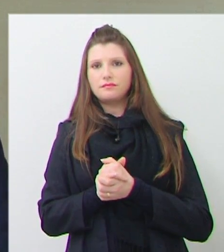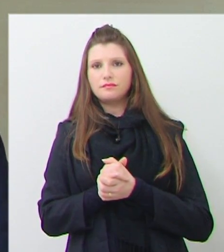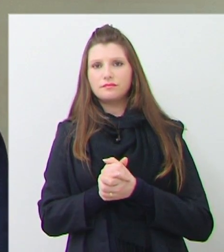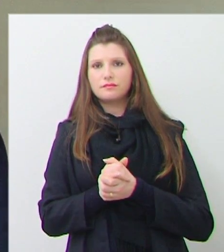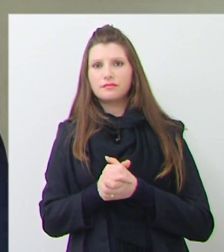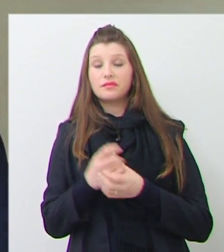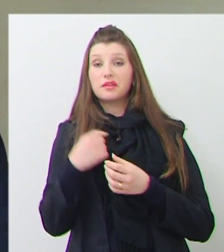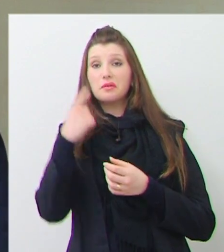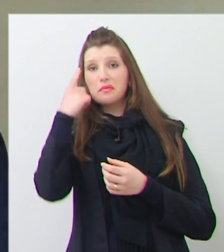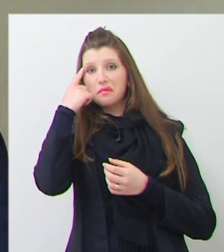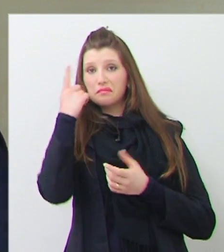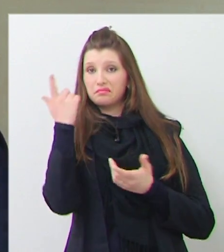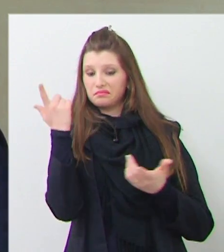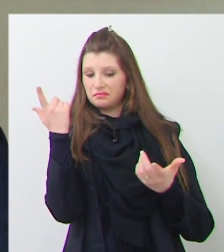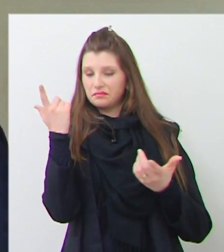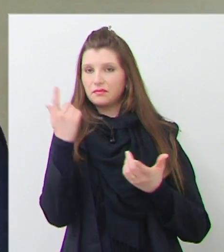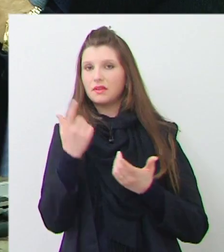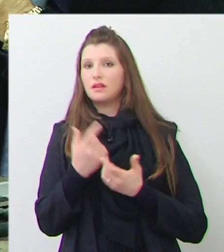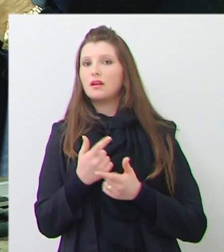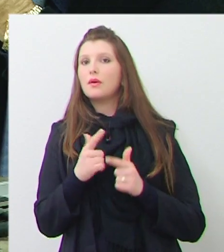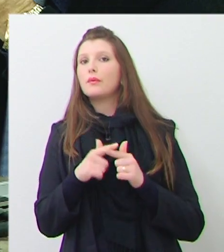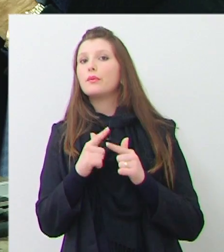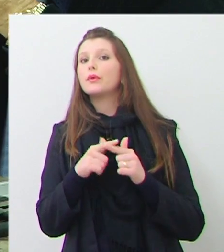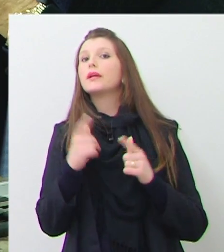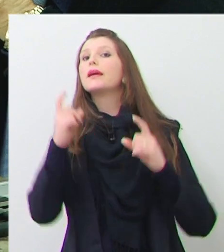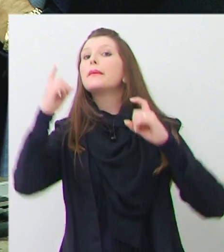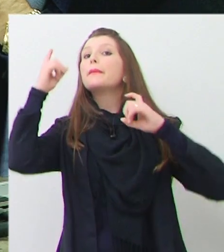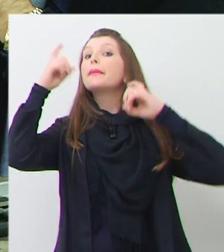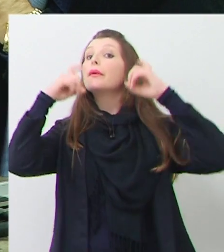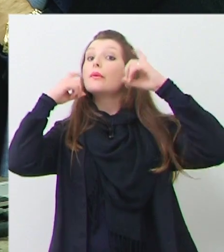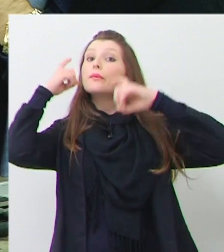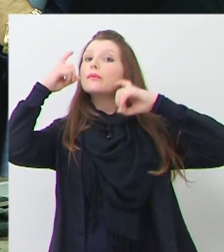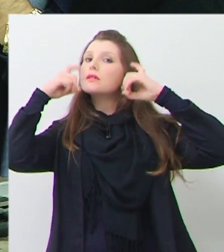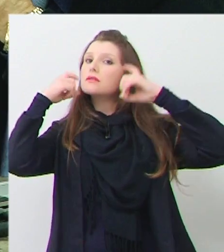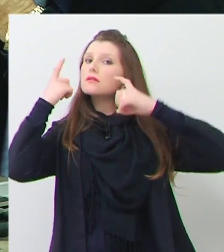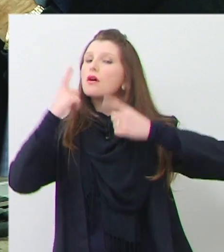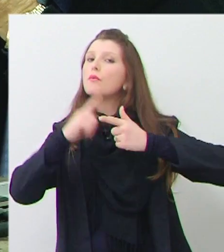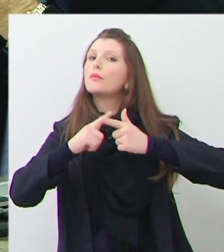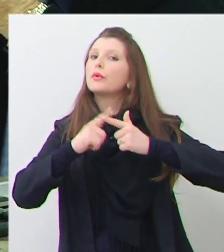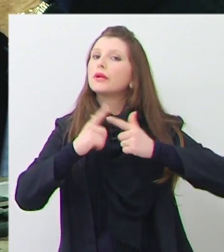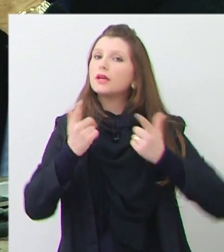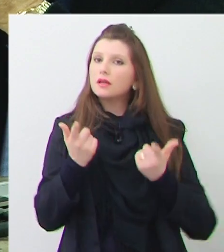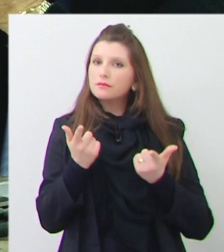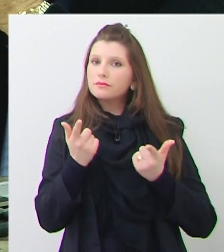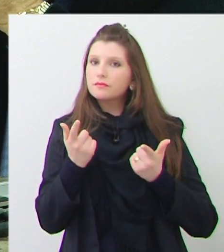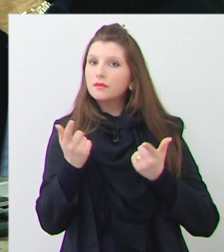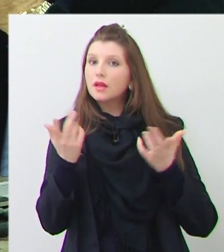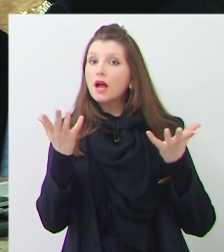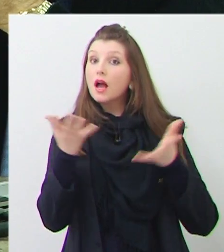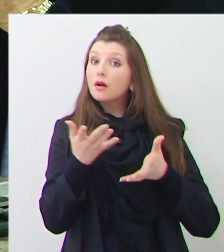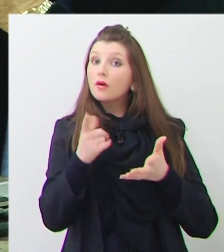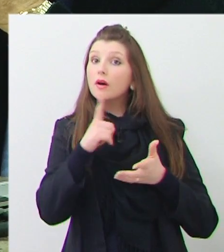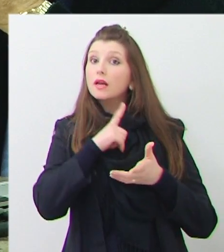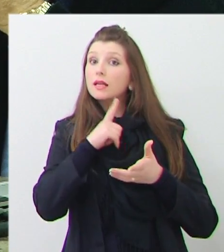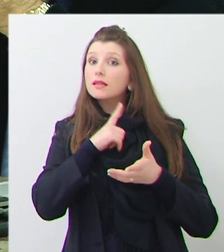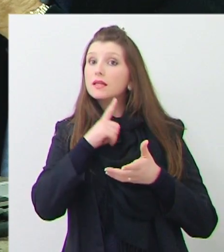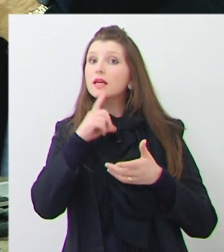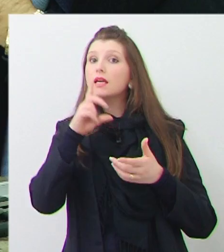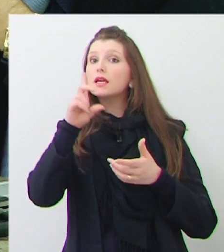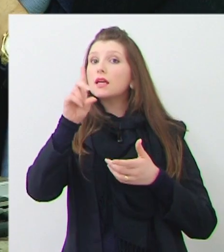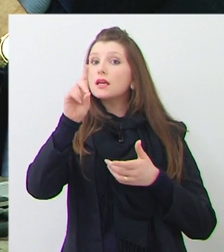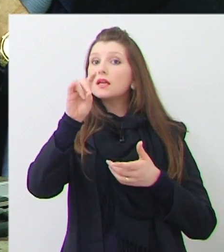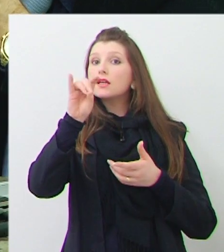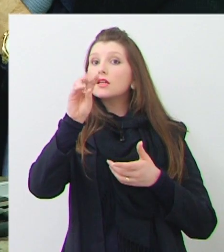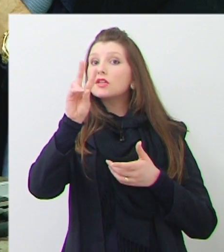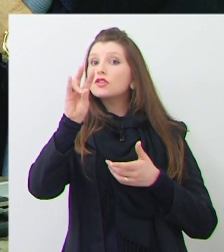aí até dá para desconfiar, por que tanta preocupação, né? Agora apareceu uma dívida de 5